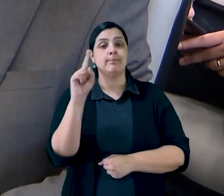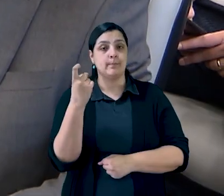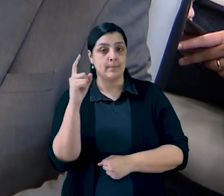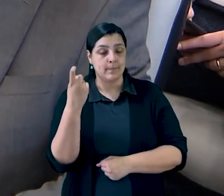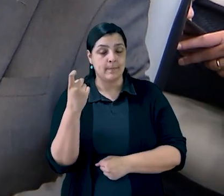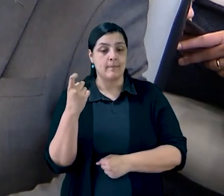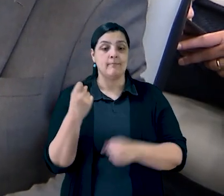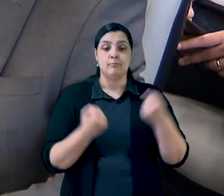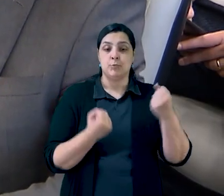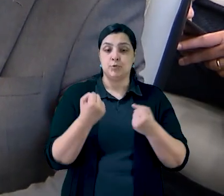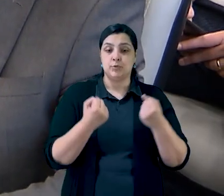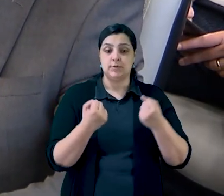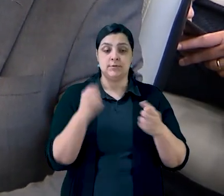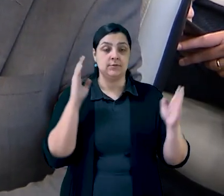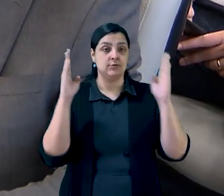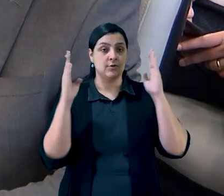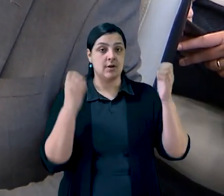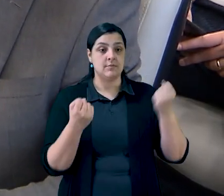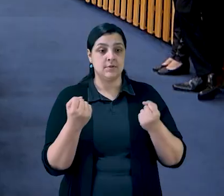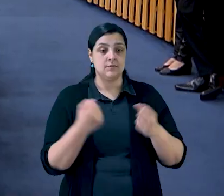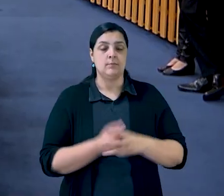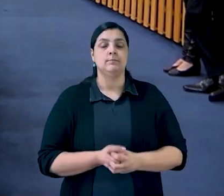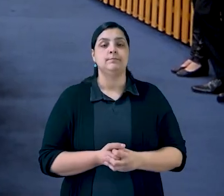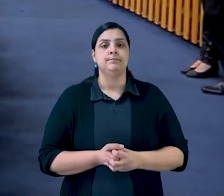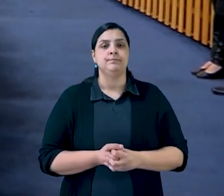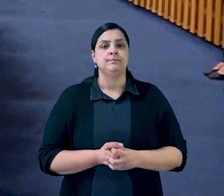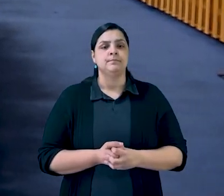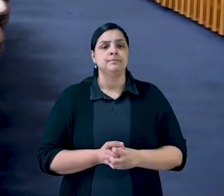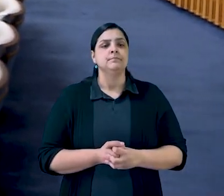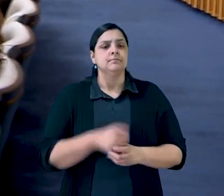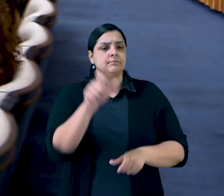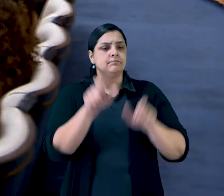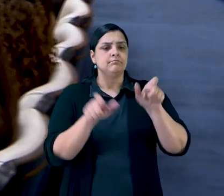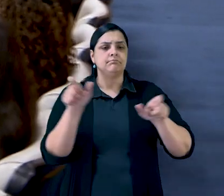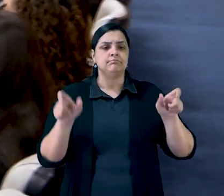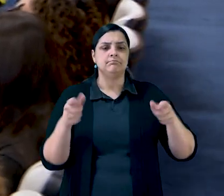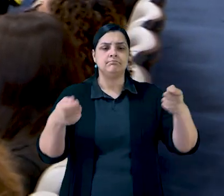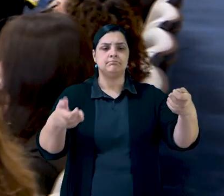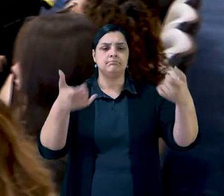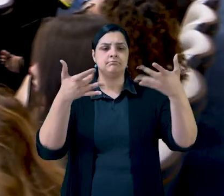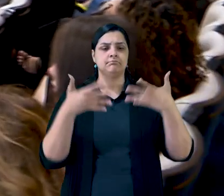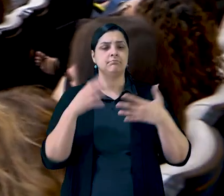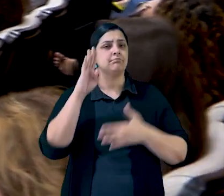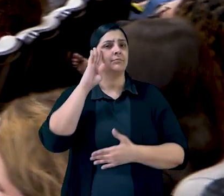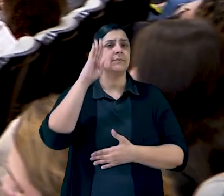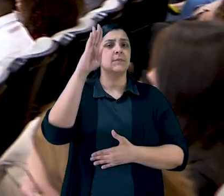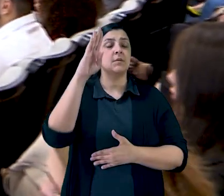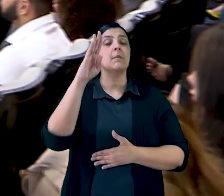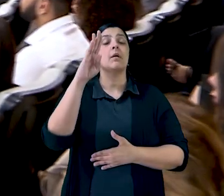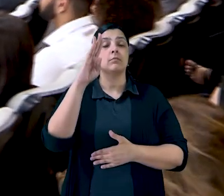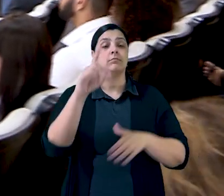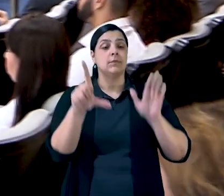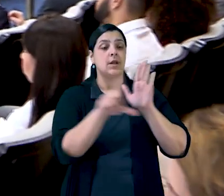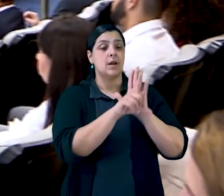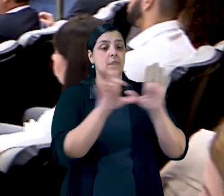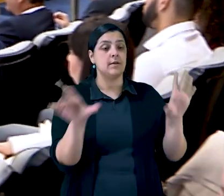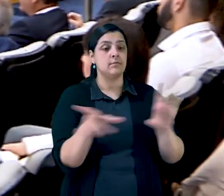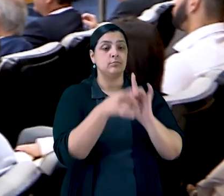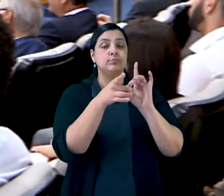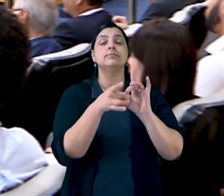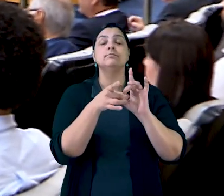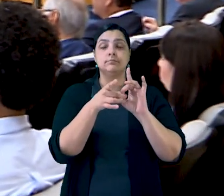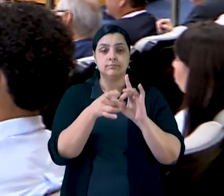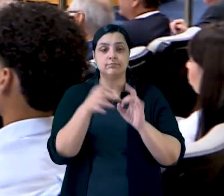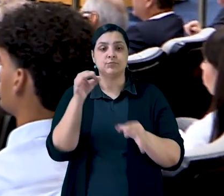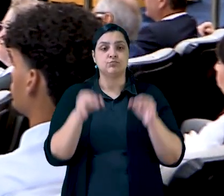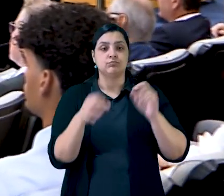horas extras de motoristas de caminhão. Segundo o ministro, ouvir as partes envolvidas é essencial para o cumprimento da lei e